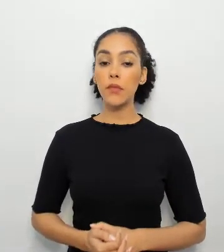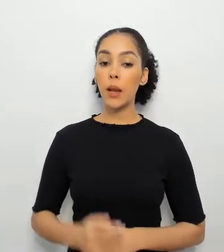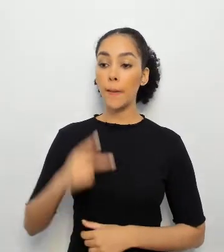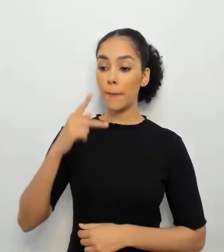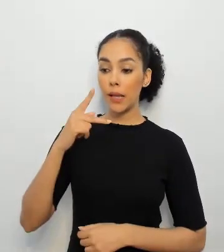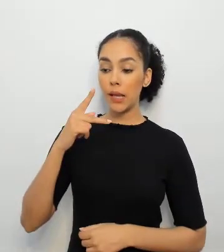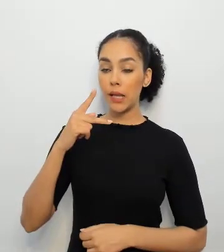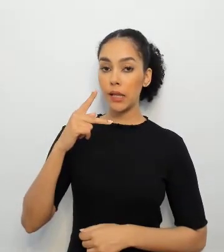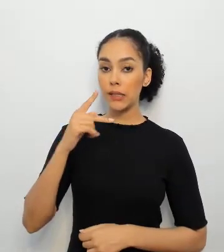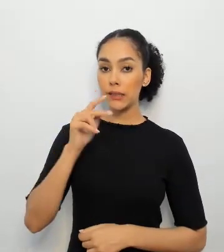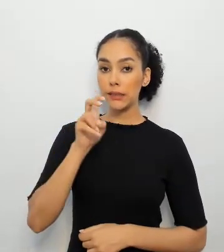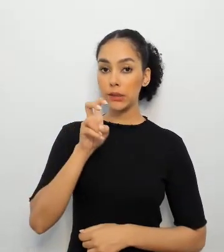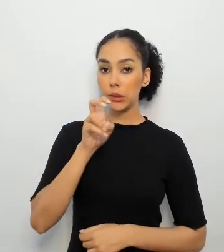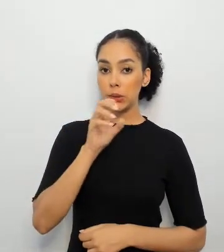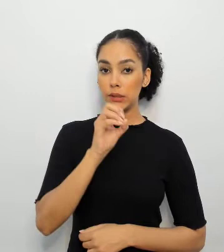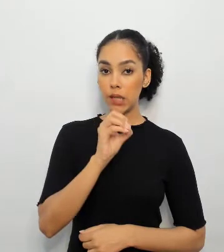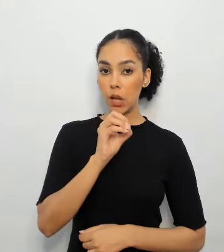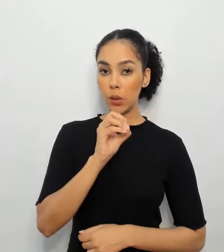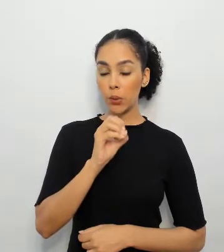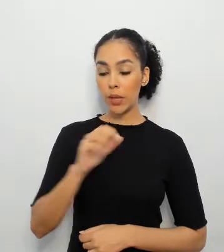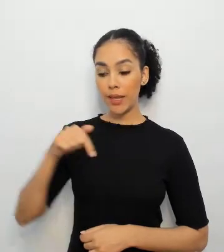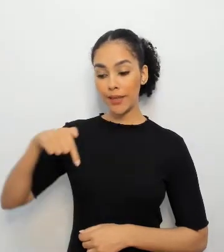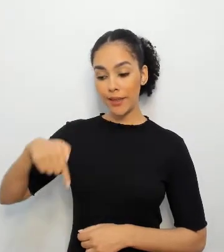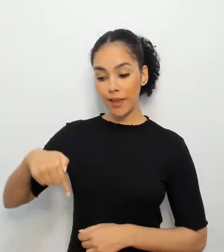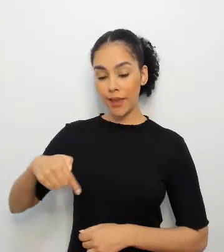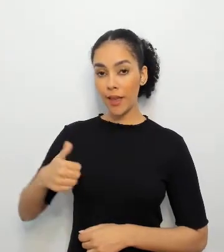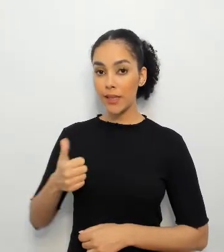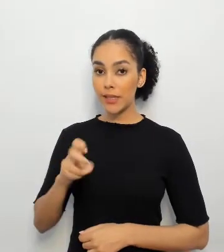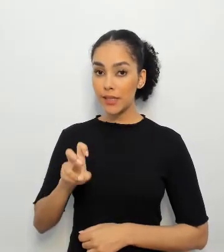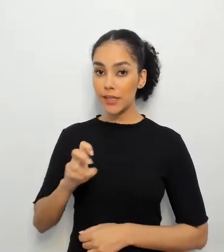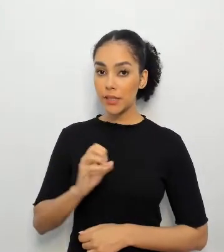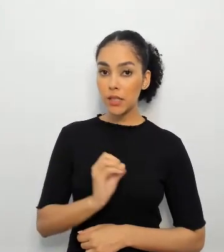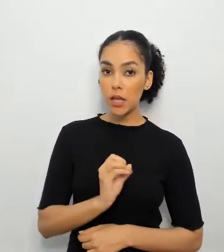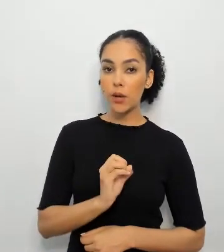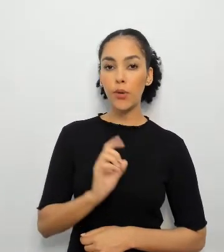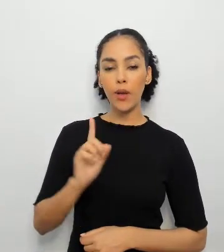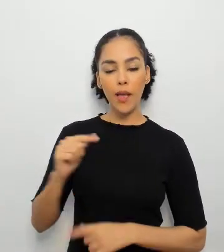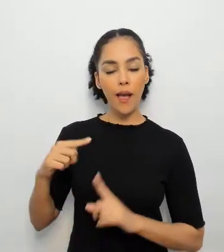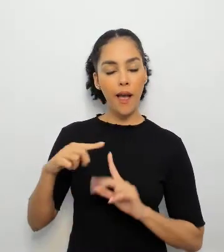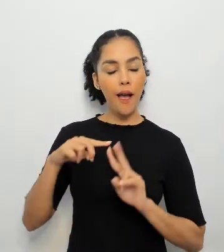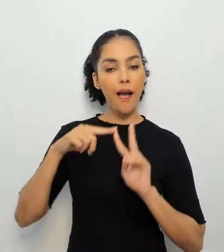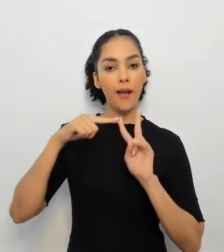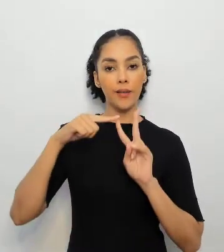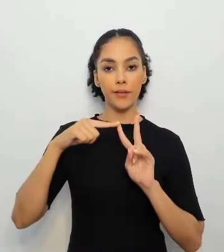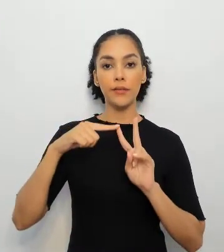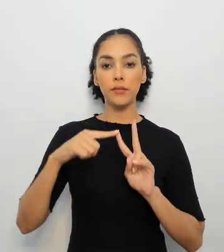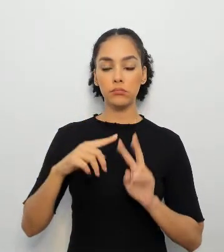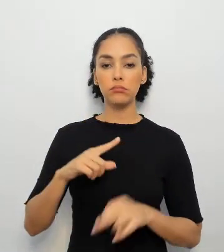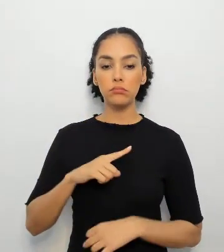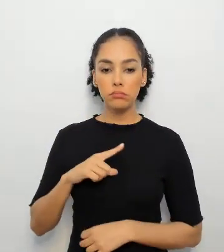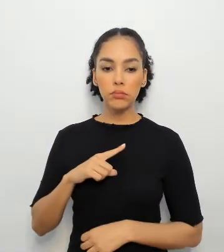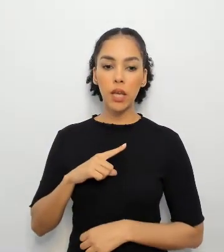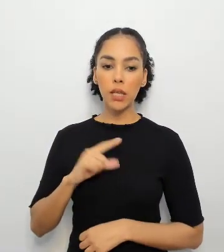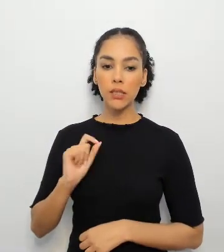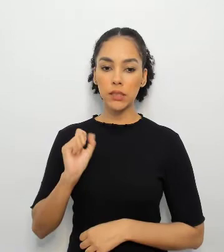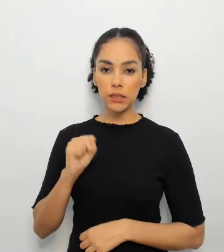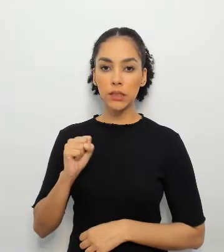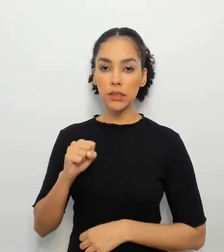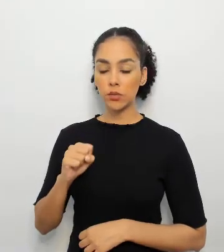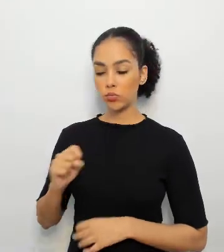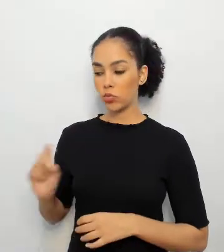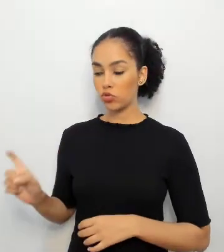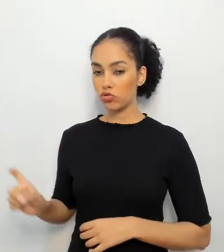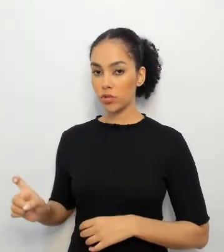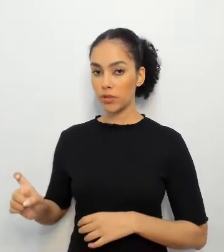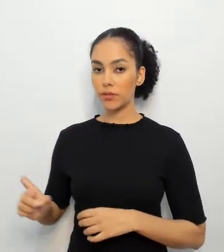P, 5, 0 e Q, 15, 0 são as raízes da função. Ela vai passar vai tocar o eixo X nesses